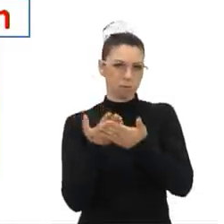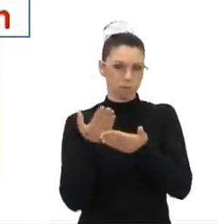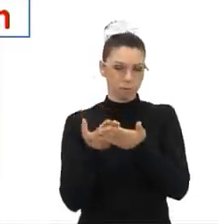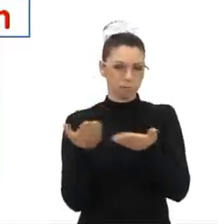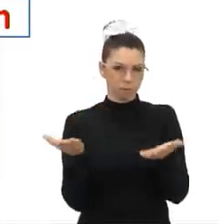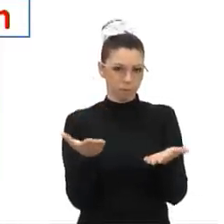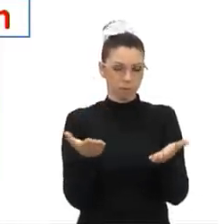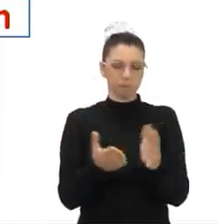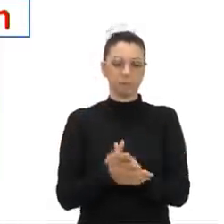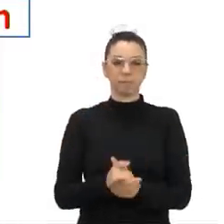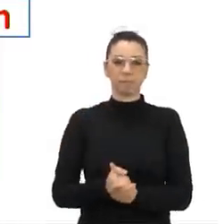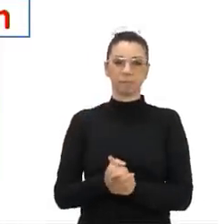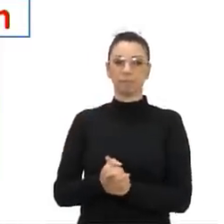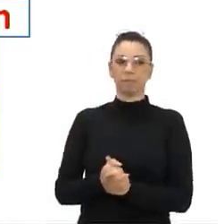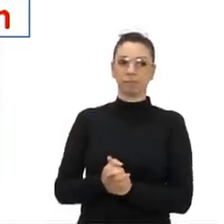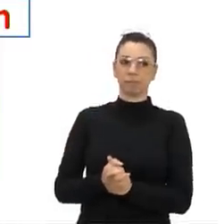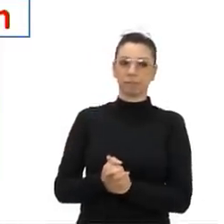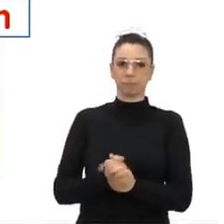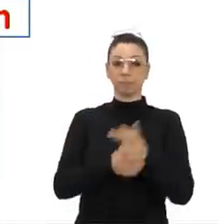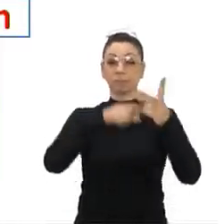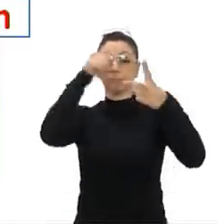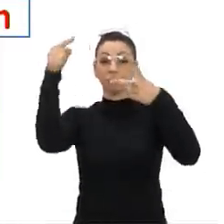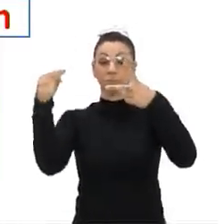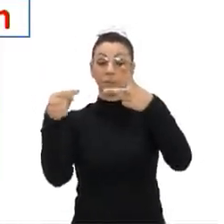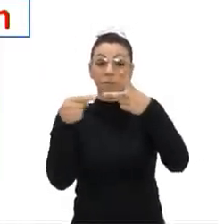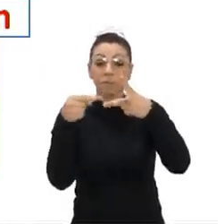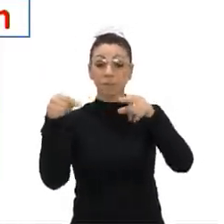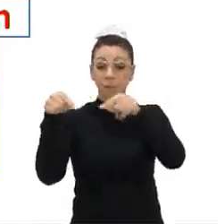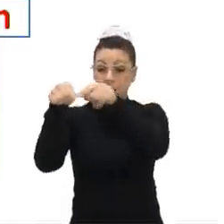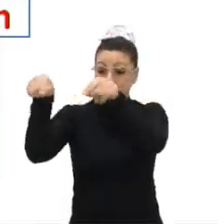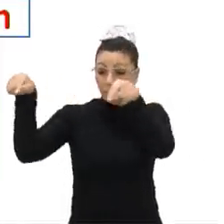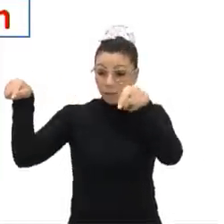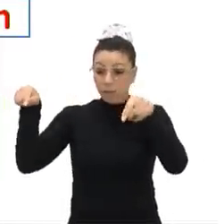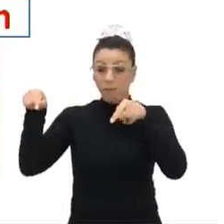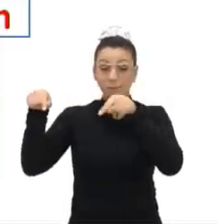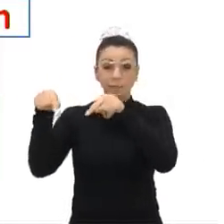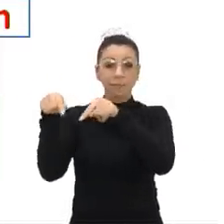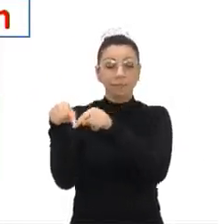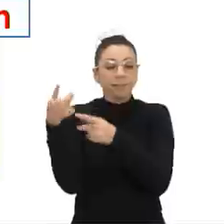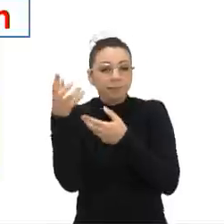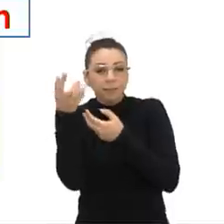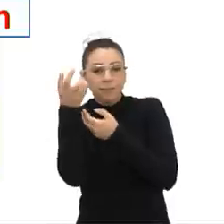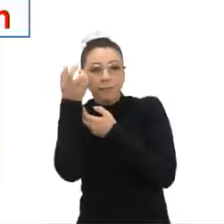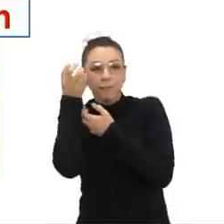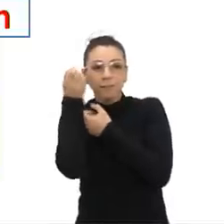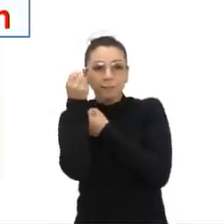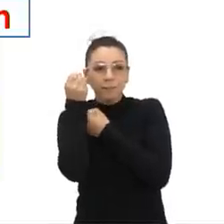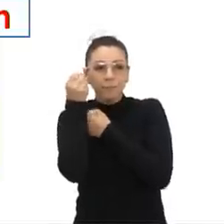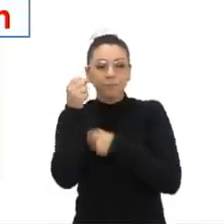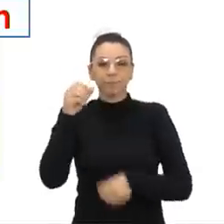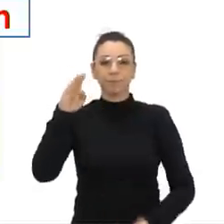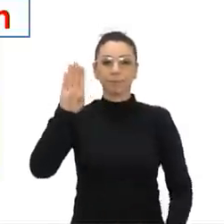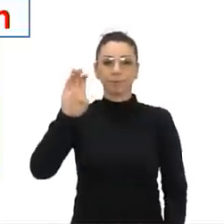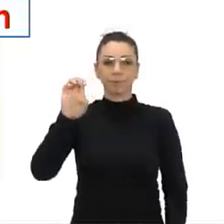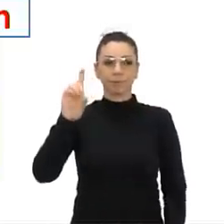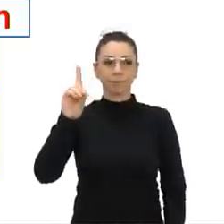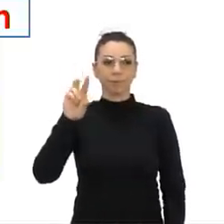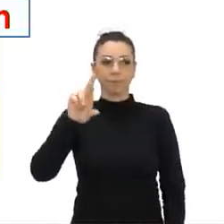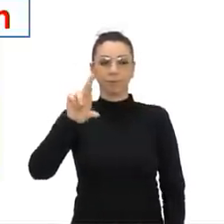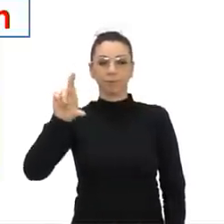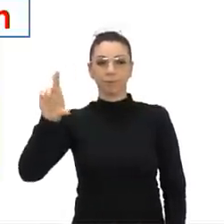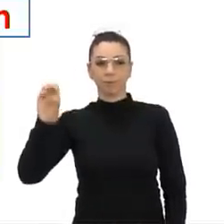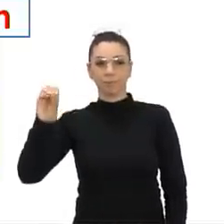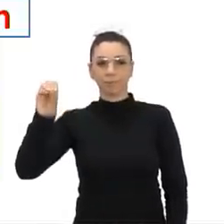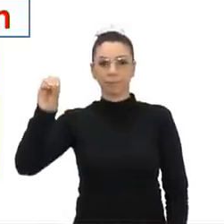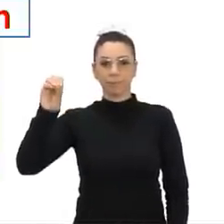né? Aqui nós temos um quarto e o quarto é bedroom. Aqui